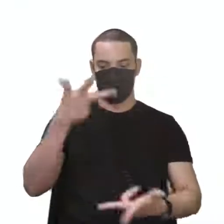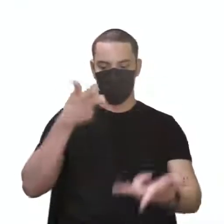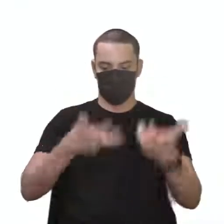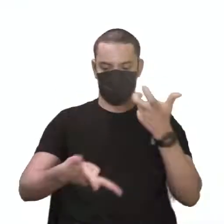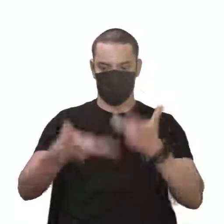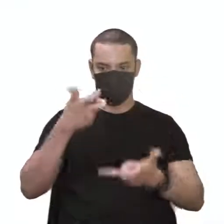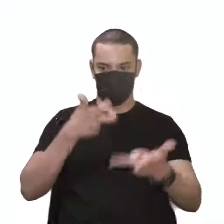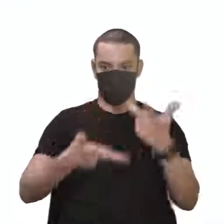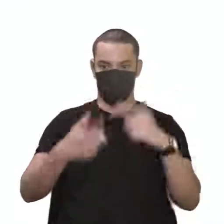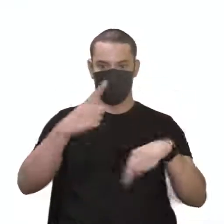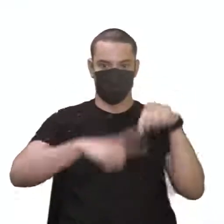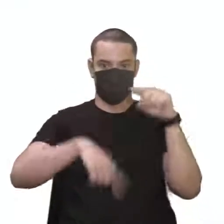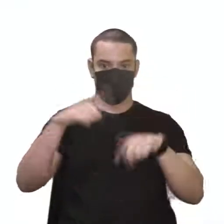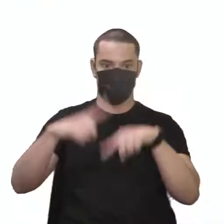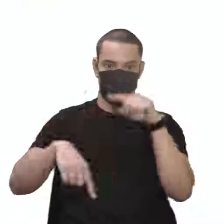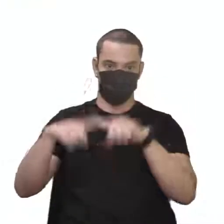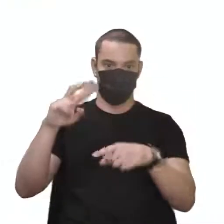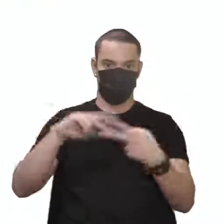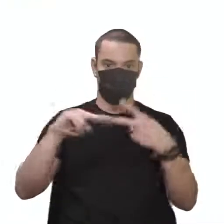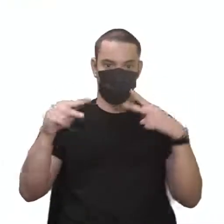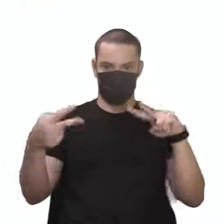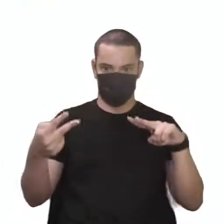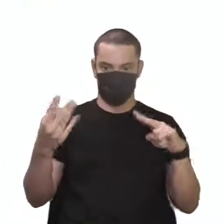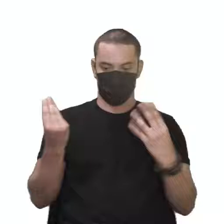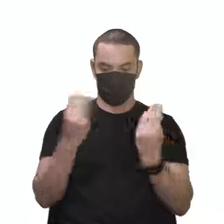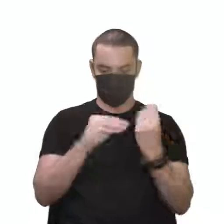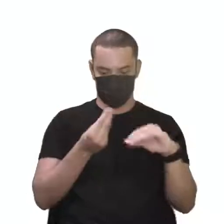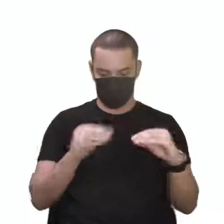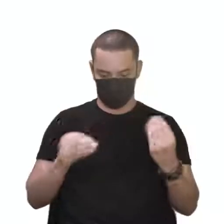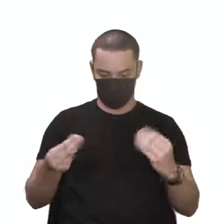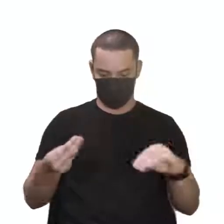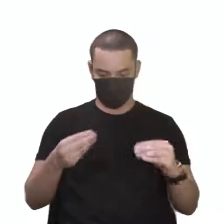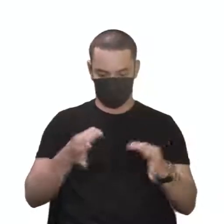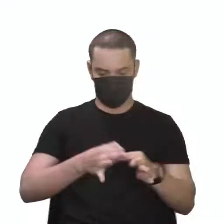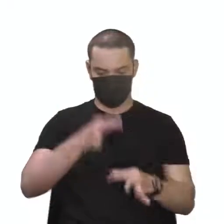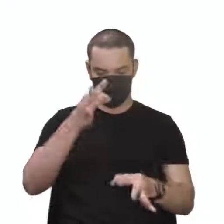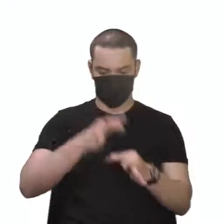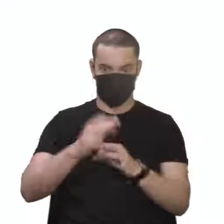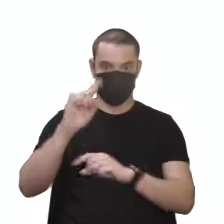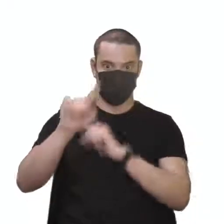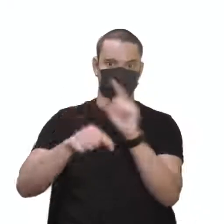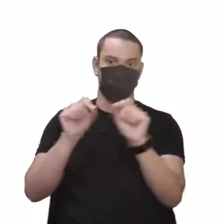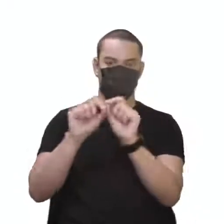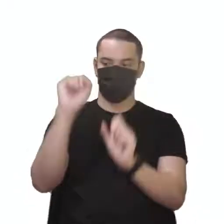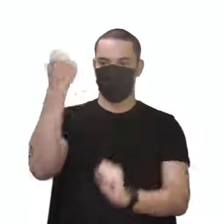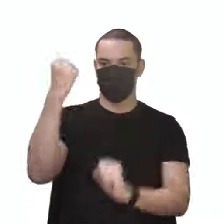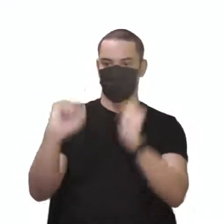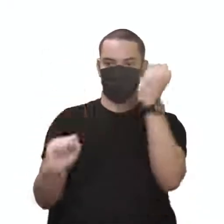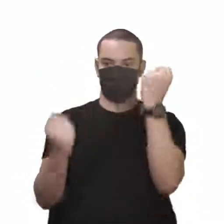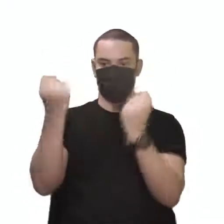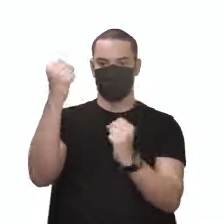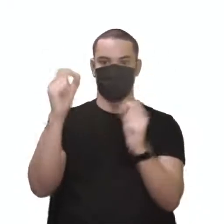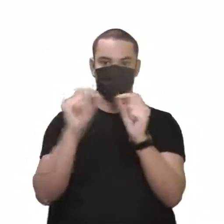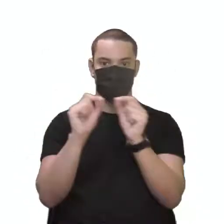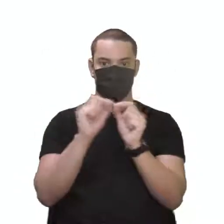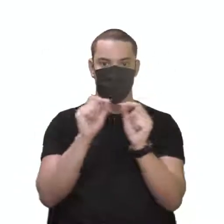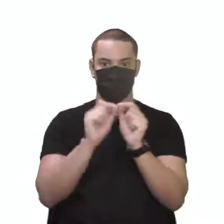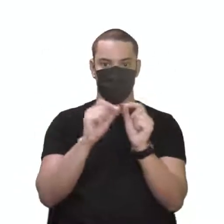onde é extraído o material genético, aí ela é colocada nesses tubinhos, são colocados em aparelhos que vão fazer